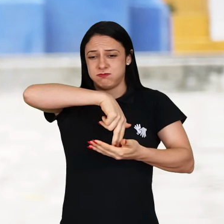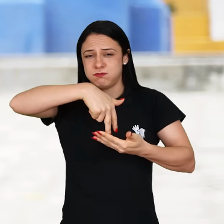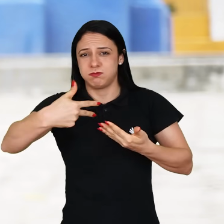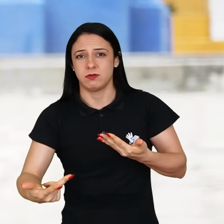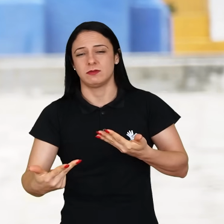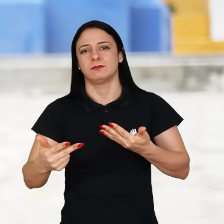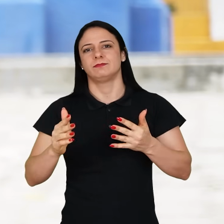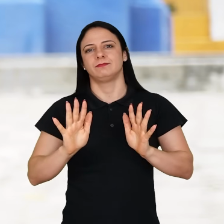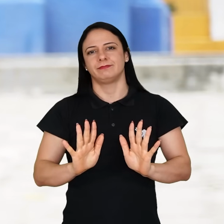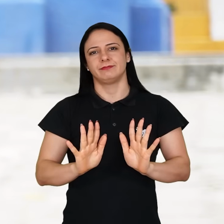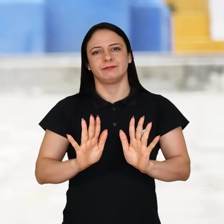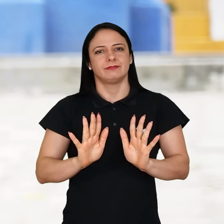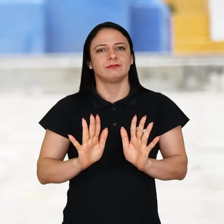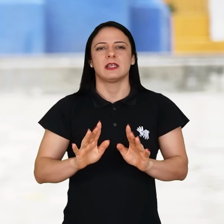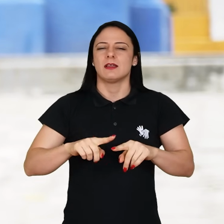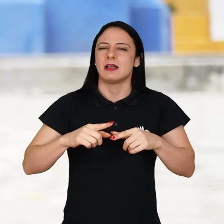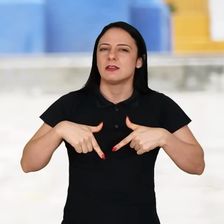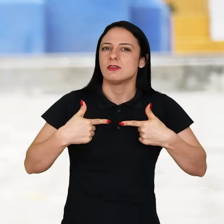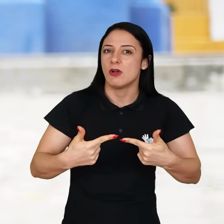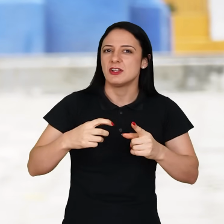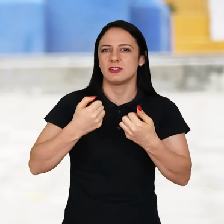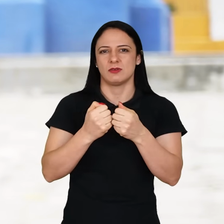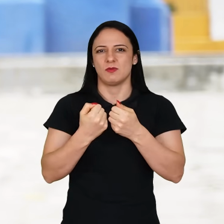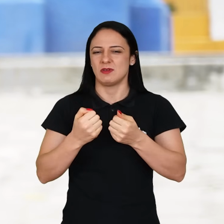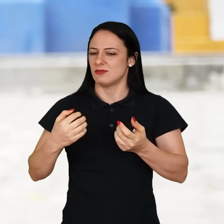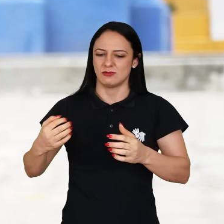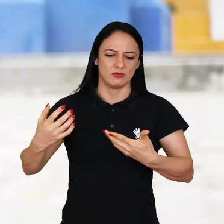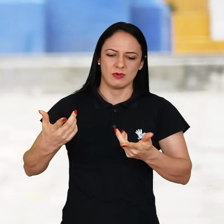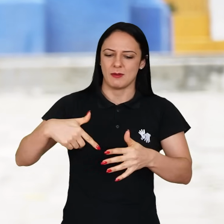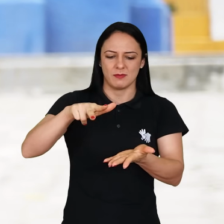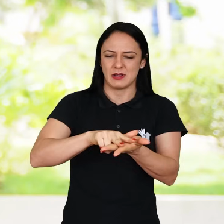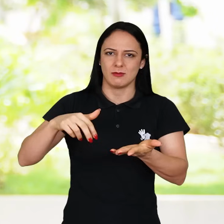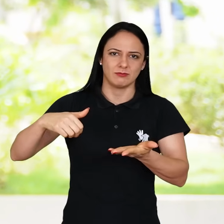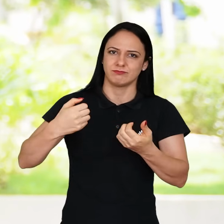longe, e ele voou longe também. Tá? A sorte que o ônibus não passou em cima dele.